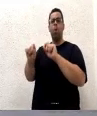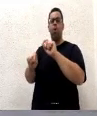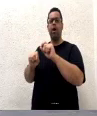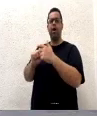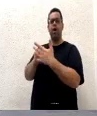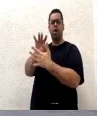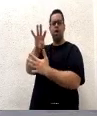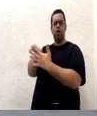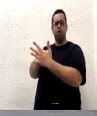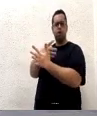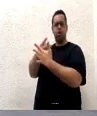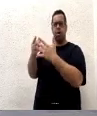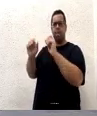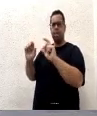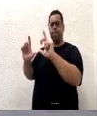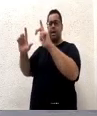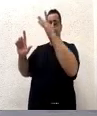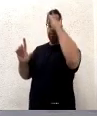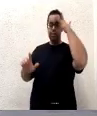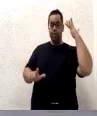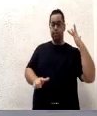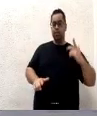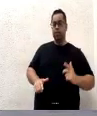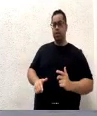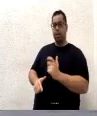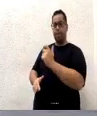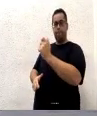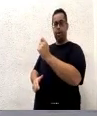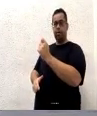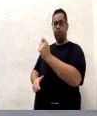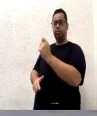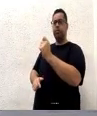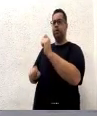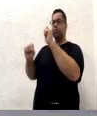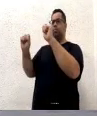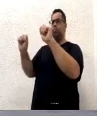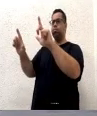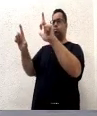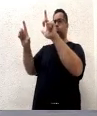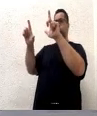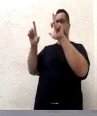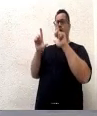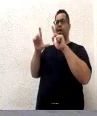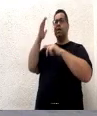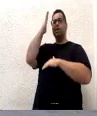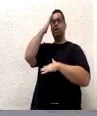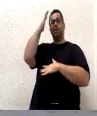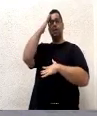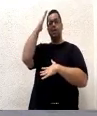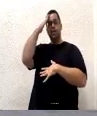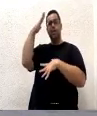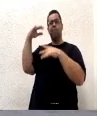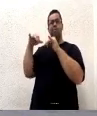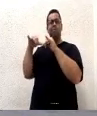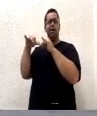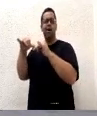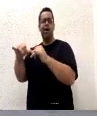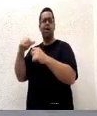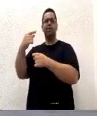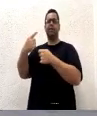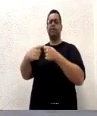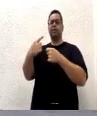ali, através do QR Code, descobrir a história da cidade, descobrir comércios locais da cidade. Então, essa é uma forma da gente